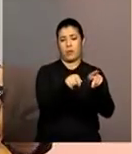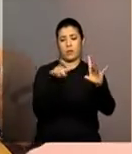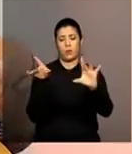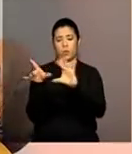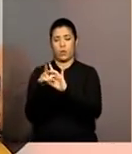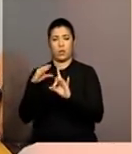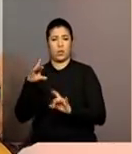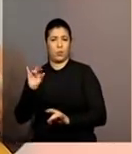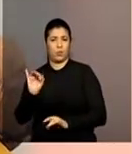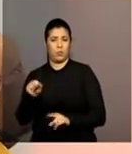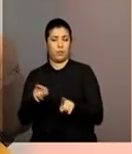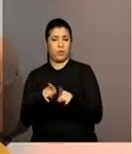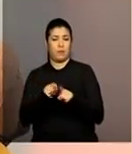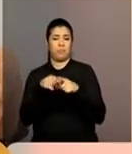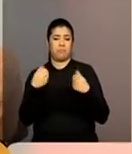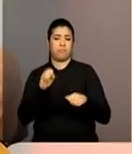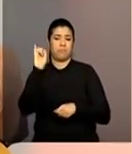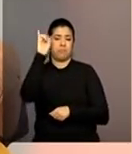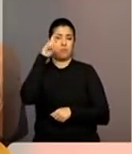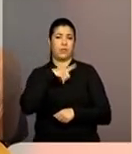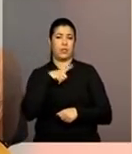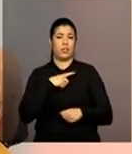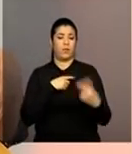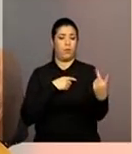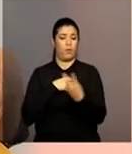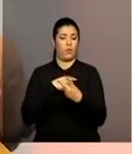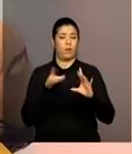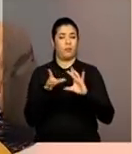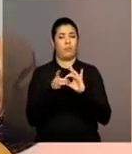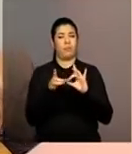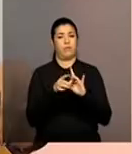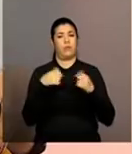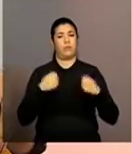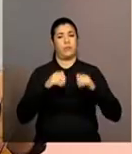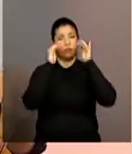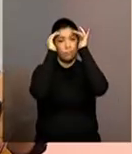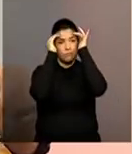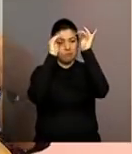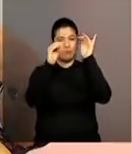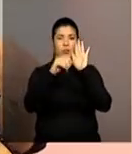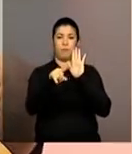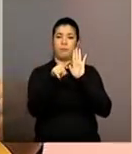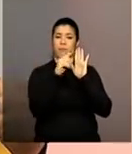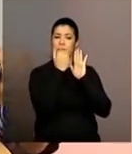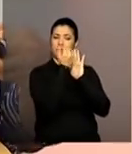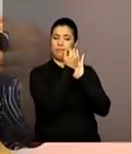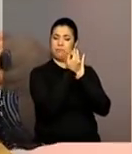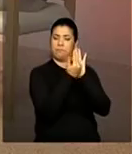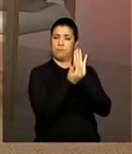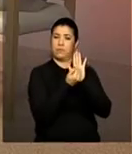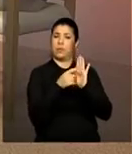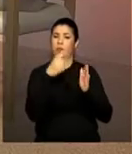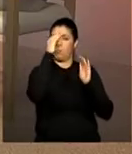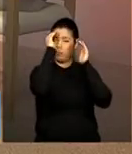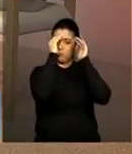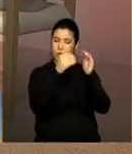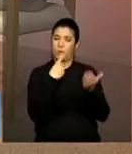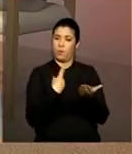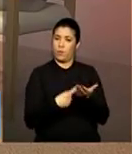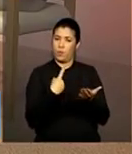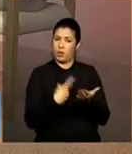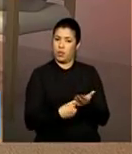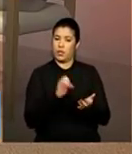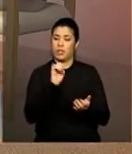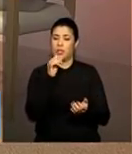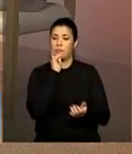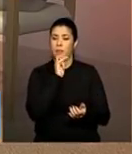portanto esse vínculo pressupõe um respeito aos acordos se eu planejo que retorno em tantas